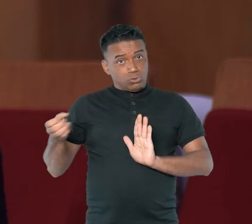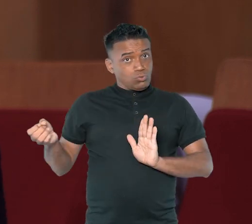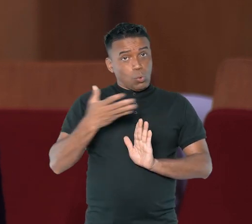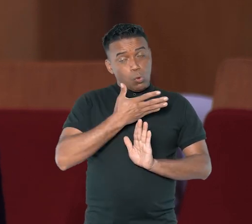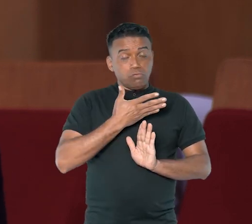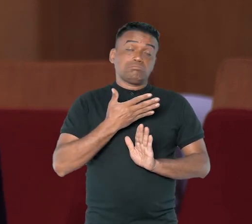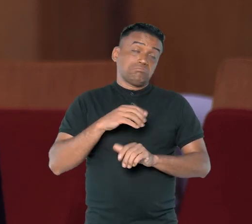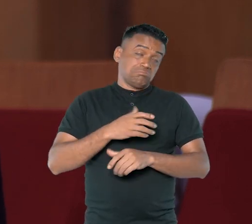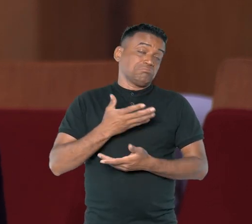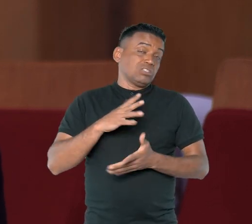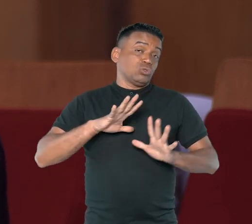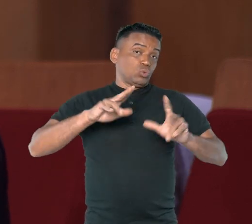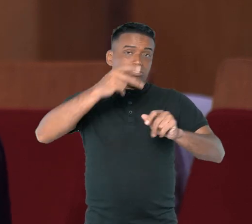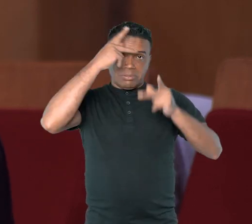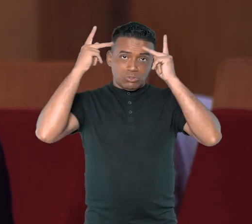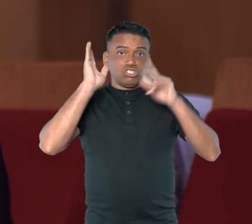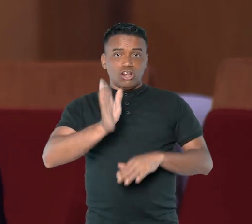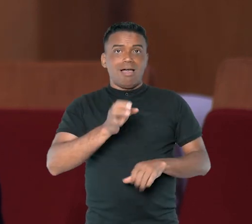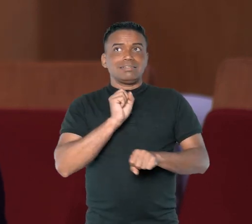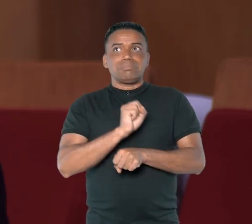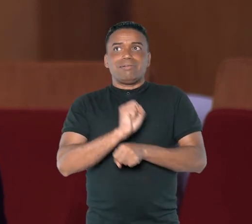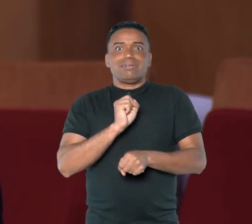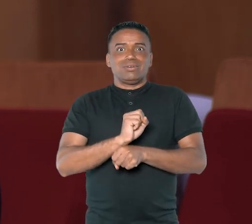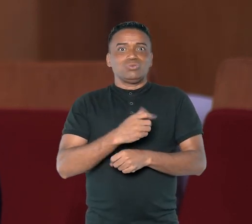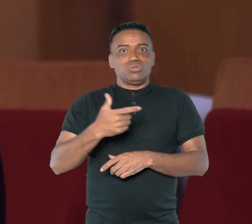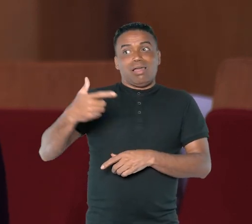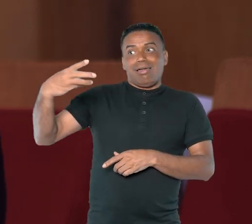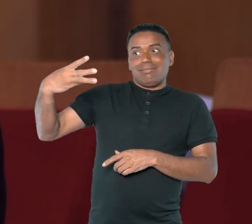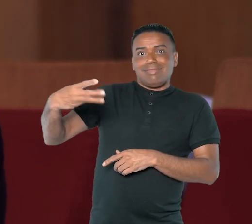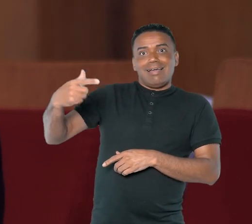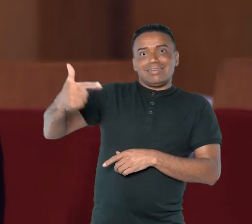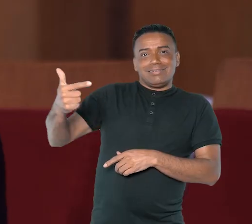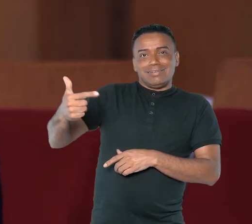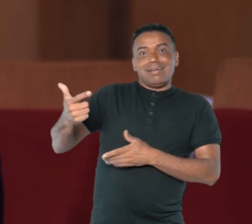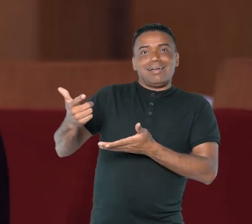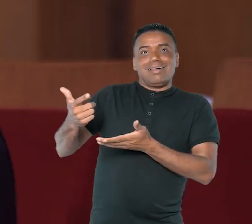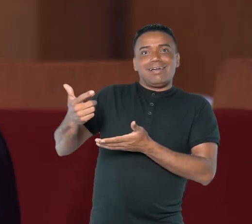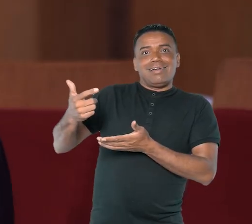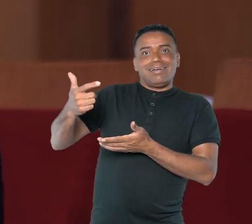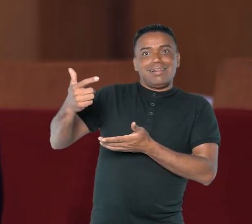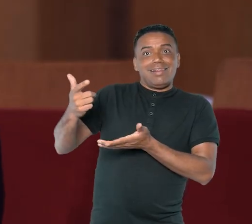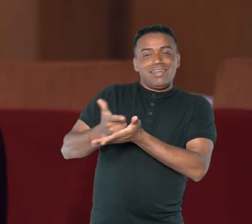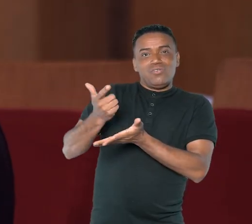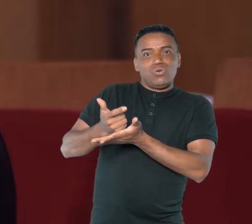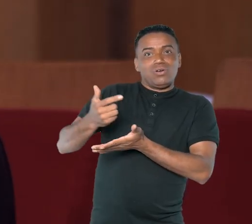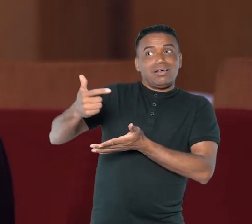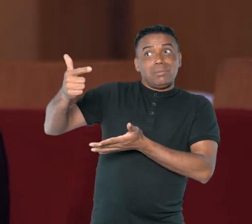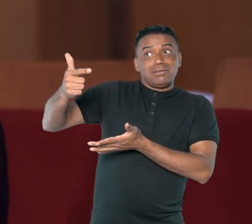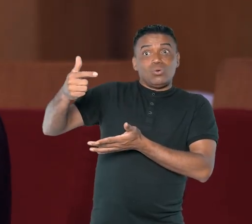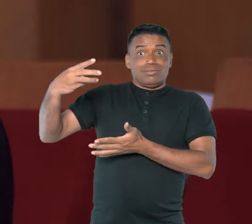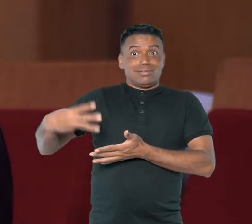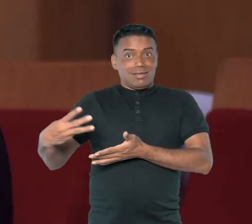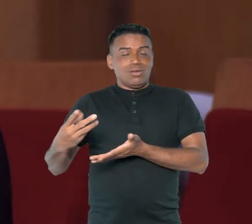já está todo mundo aguardando, o mesmo tipo de processo intuitivo, se você pensa numa coisa